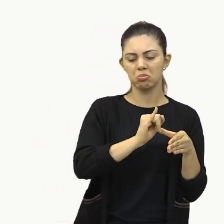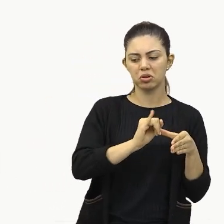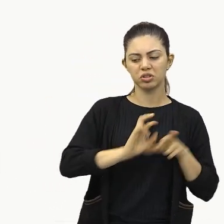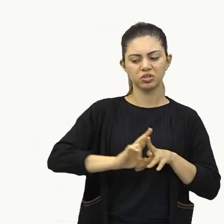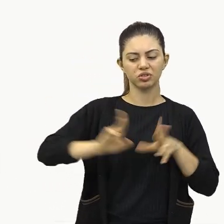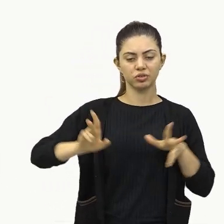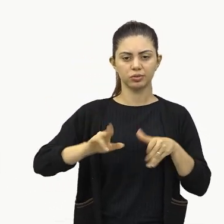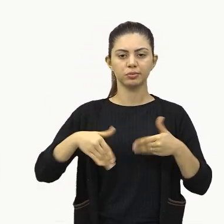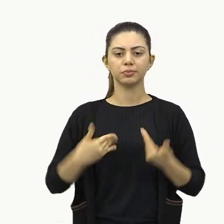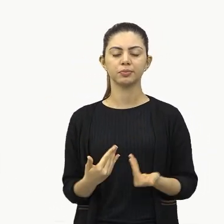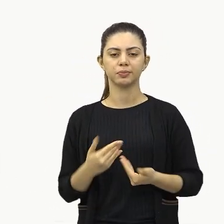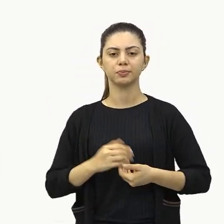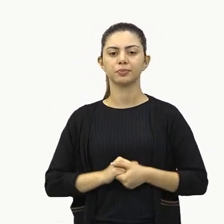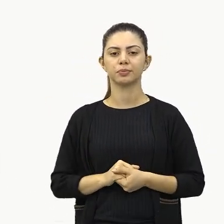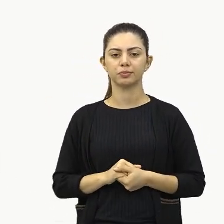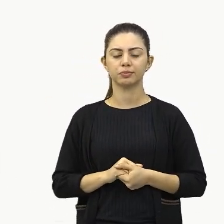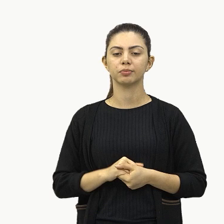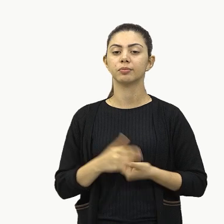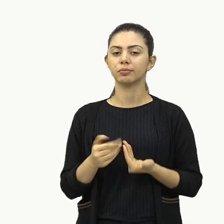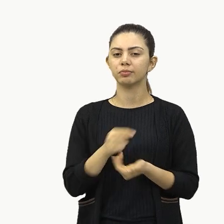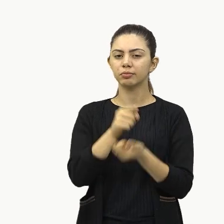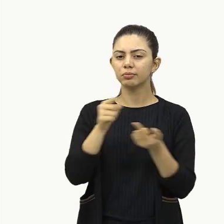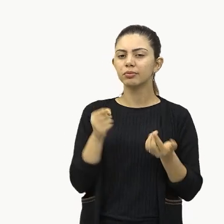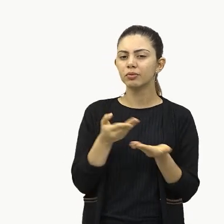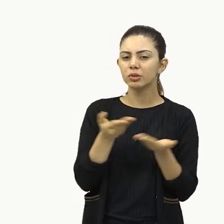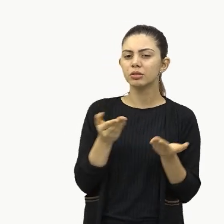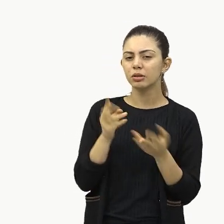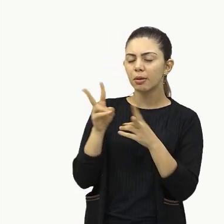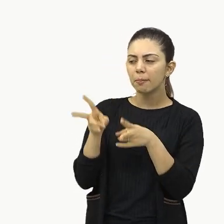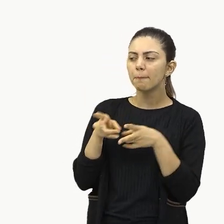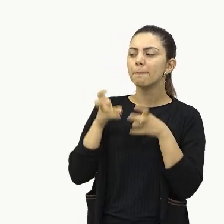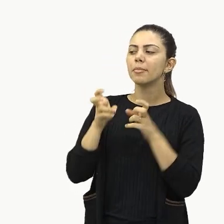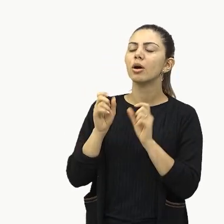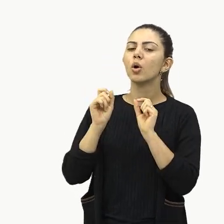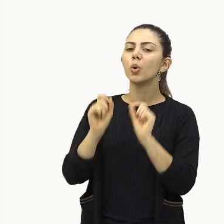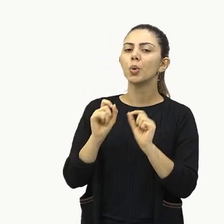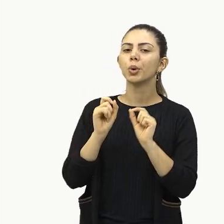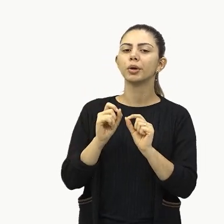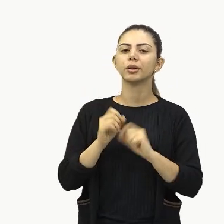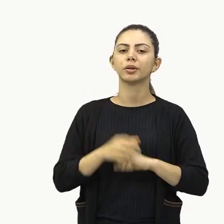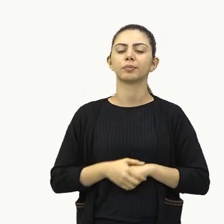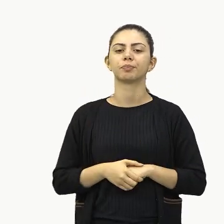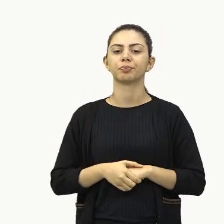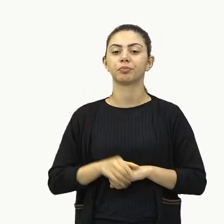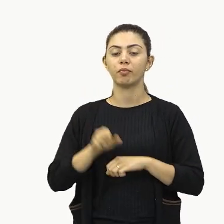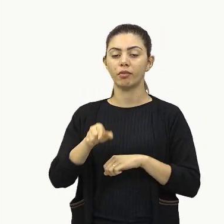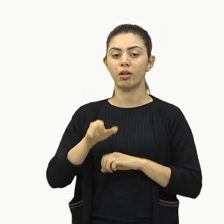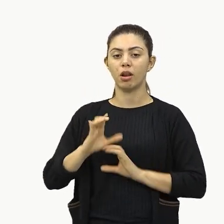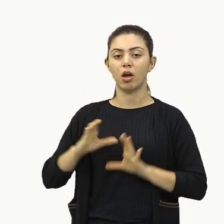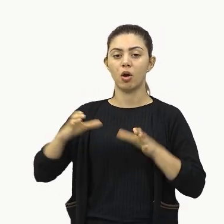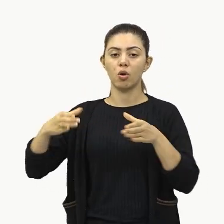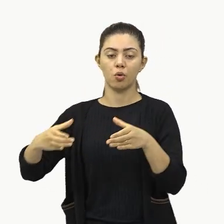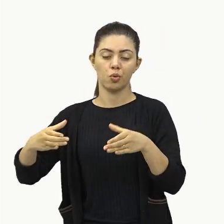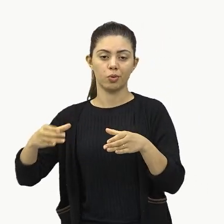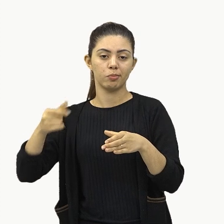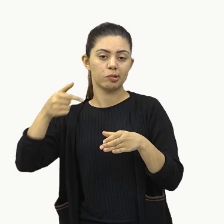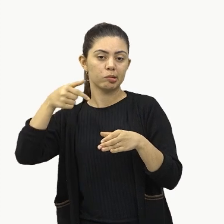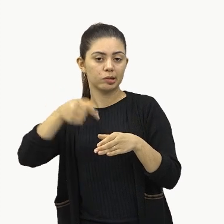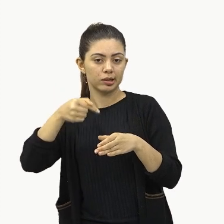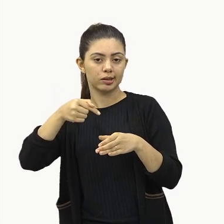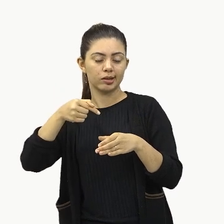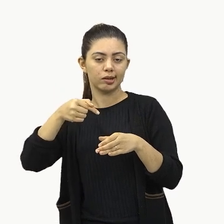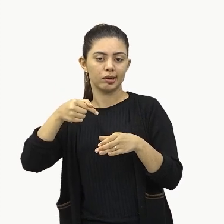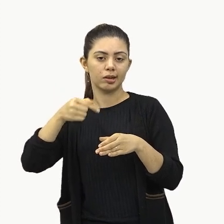uma observação? Você já percebeu aí, ó, que o conjunto dos racionais, ele